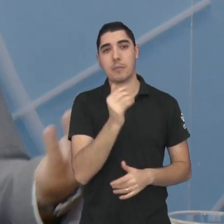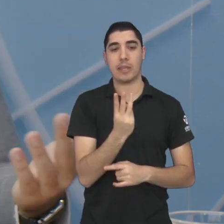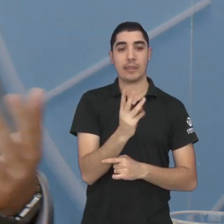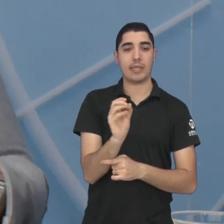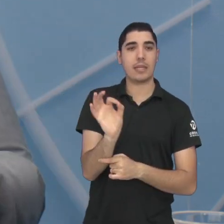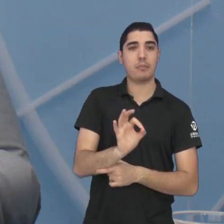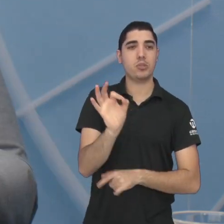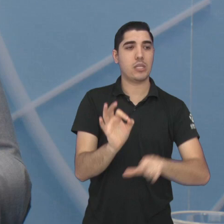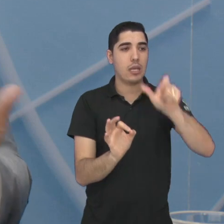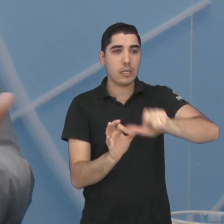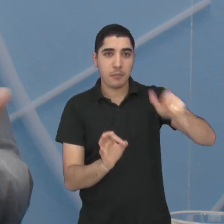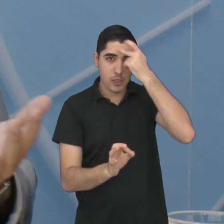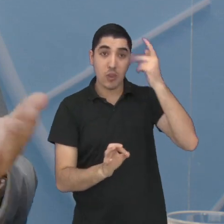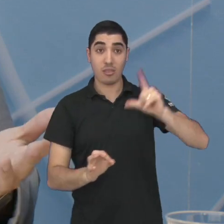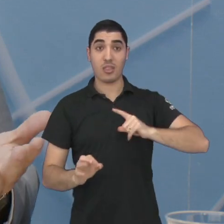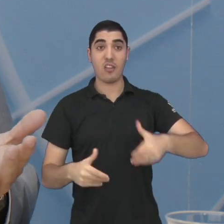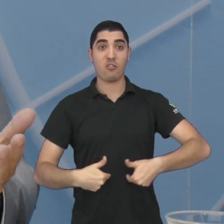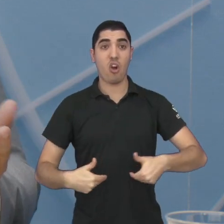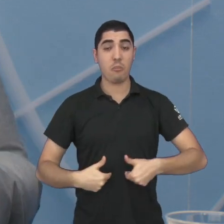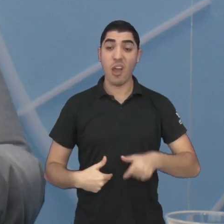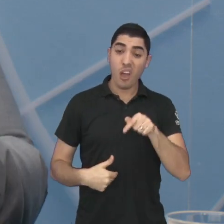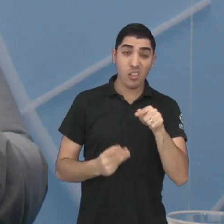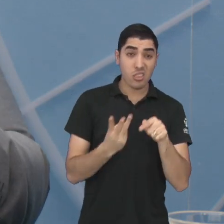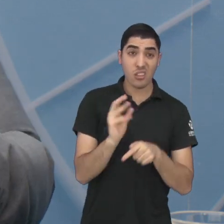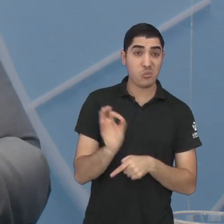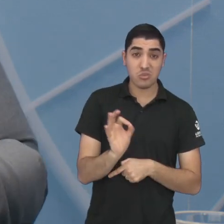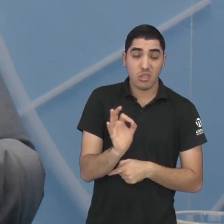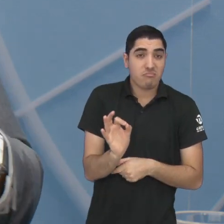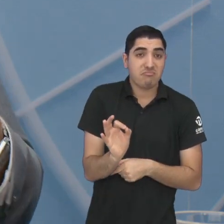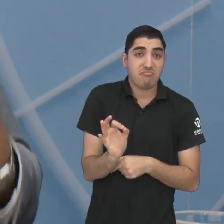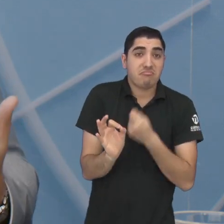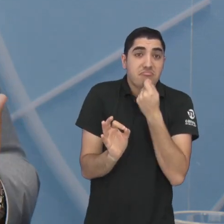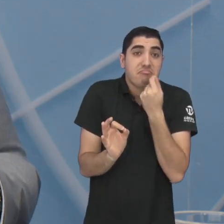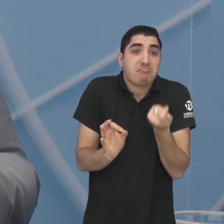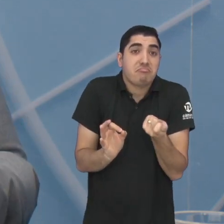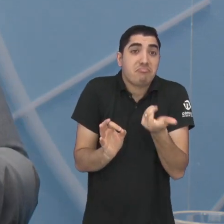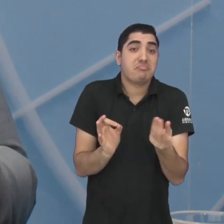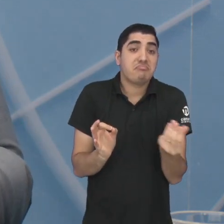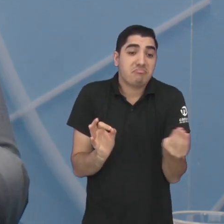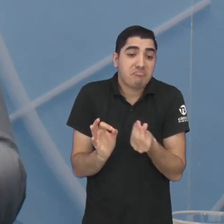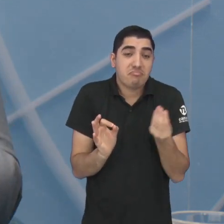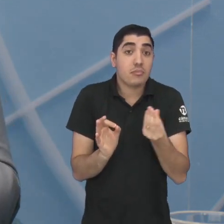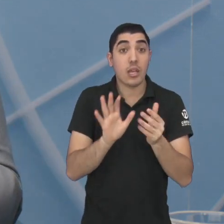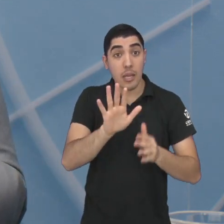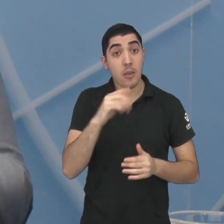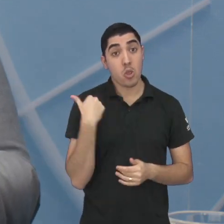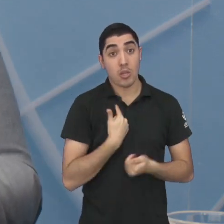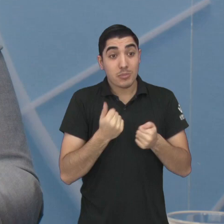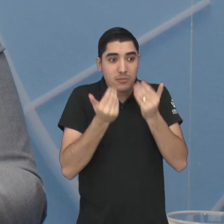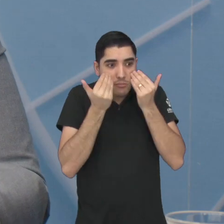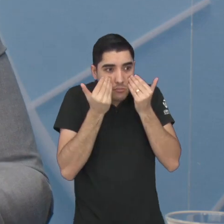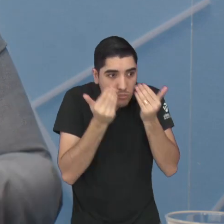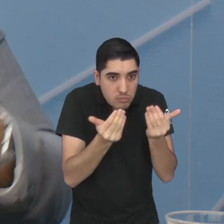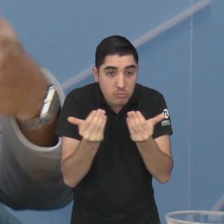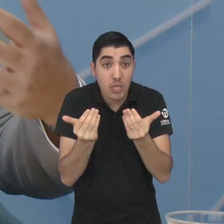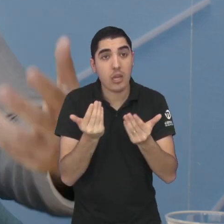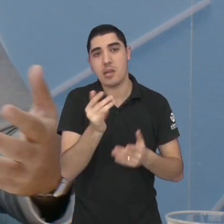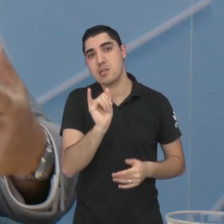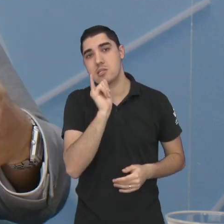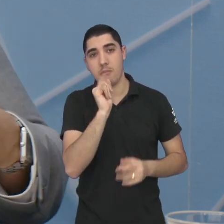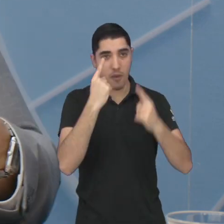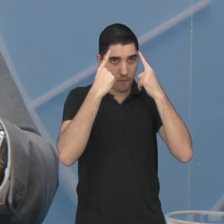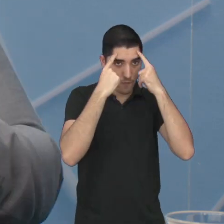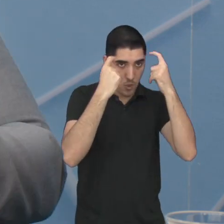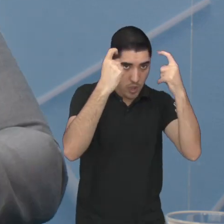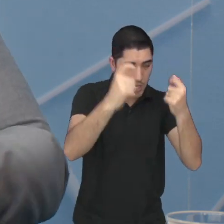passa fome, é um número que não significa nada, né? Quanto mais próximo da gente, mais a gente sente. E nós chegamos num ponto que a violência, a fome,